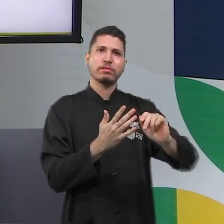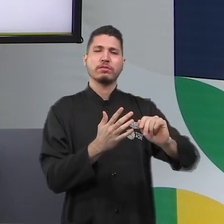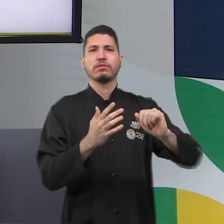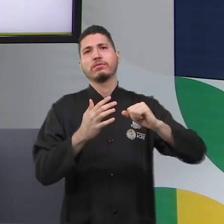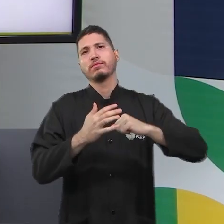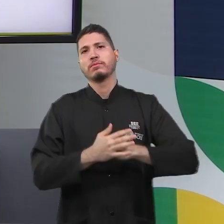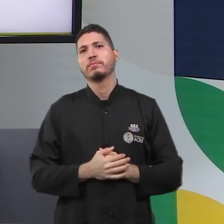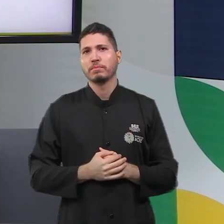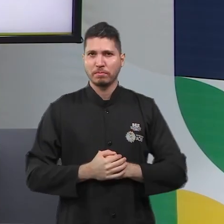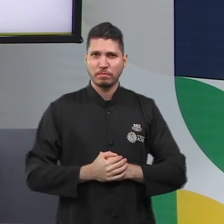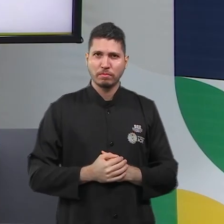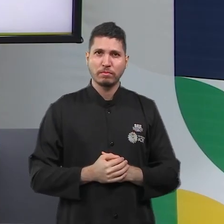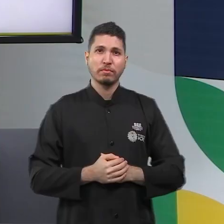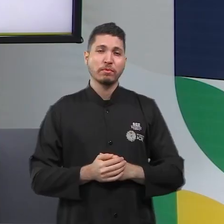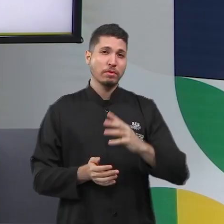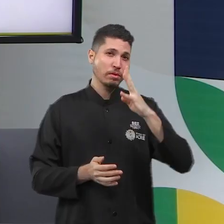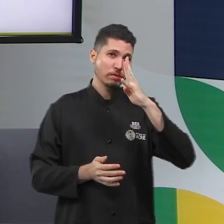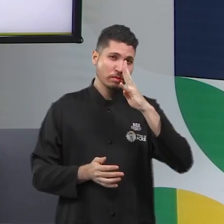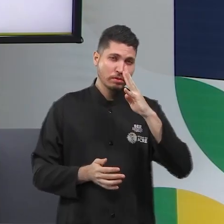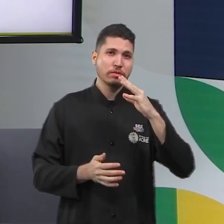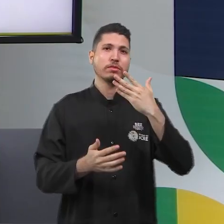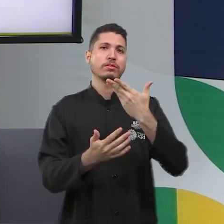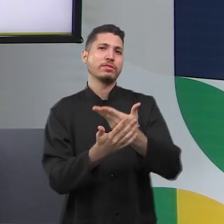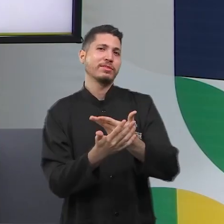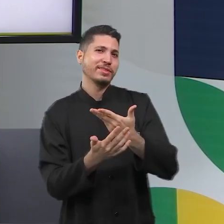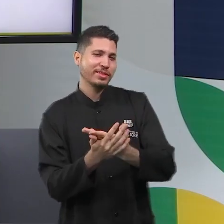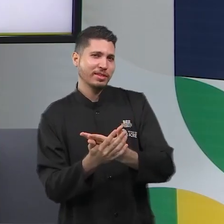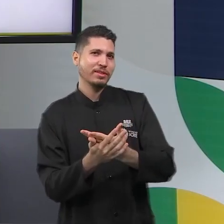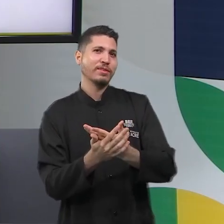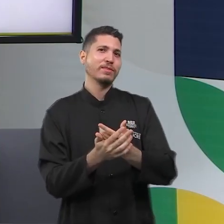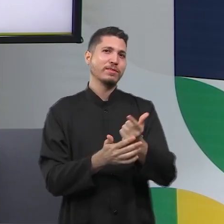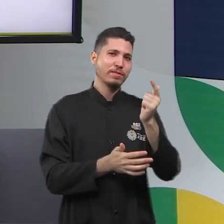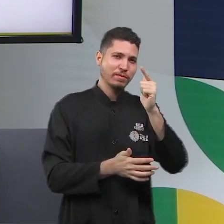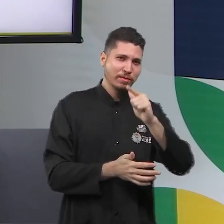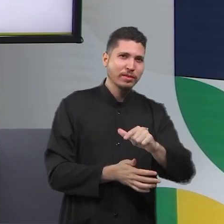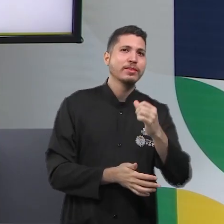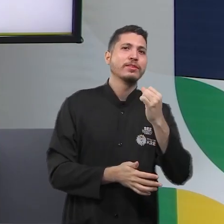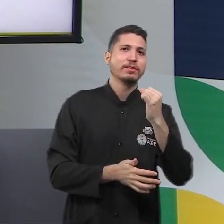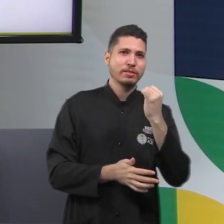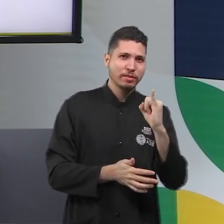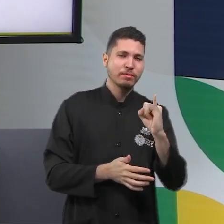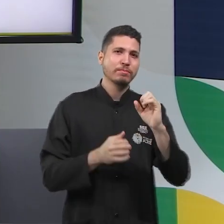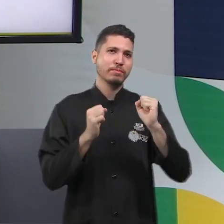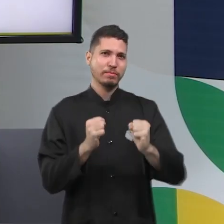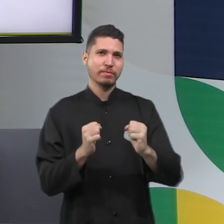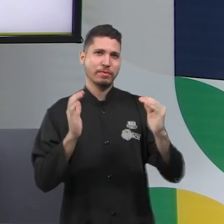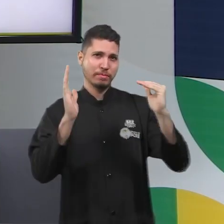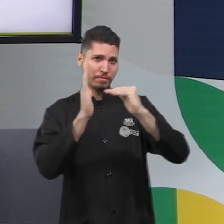Assista sempre as nossas aulas e dos meus colegas professores e a gente se encontra na próxima.